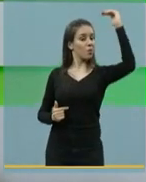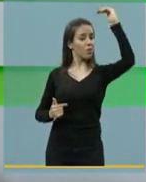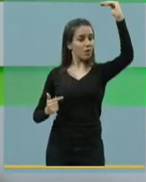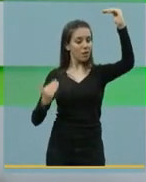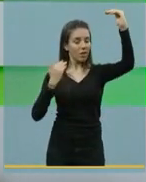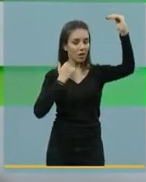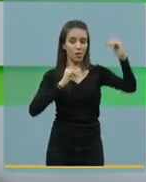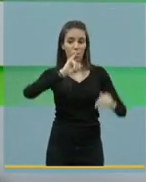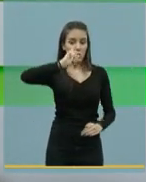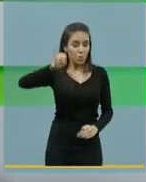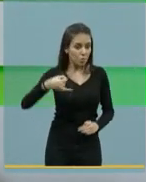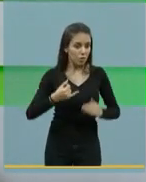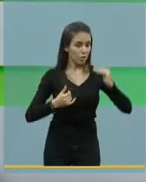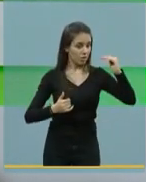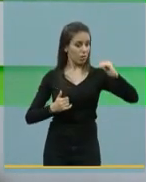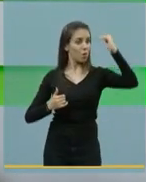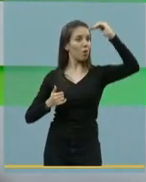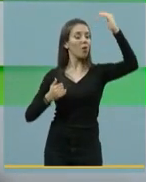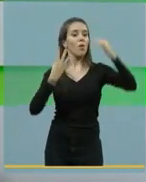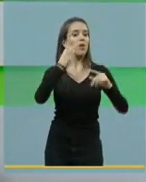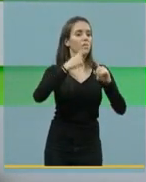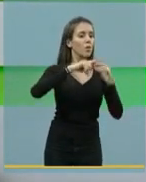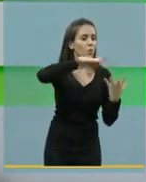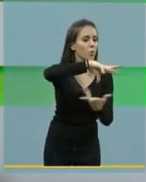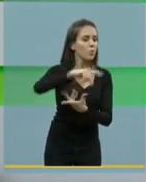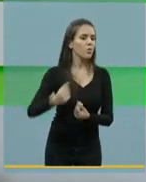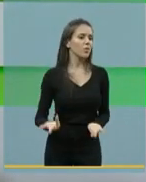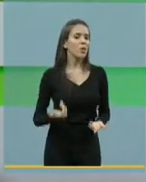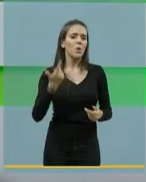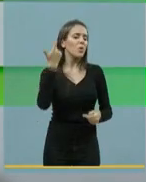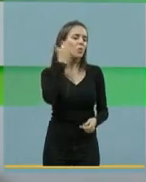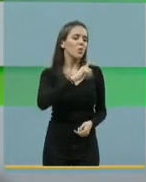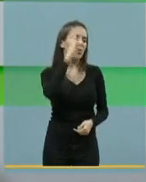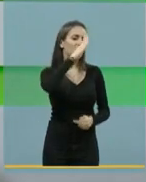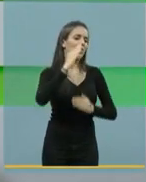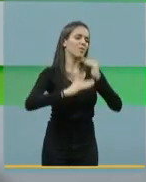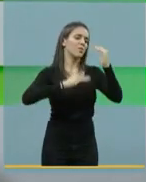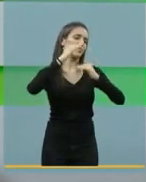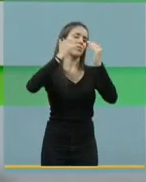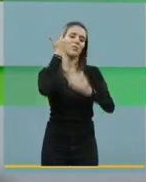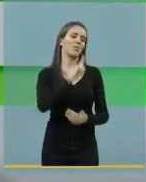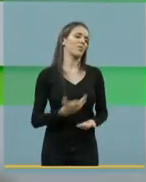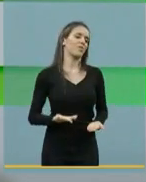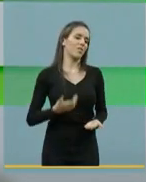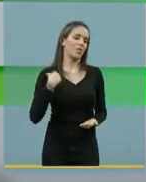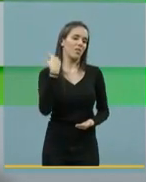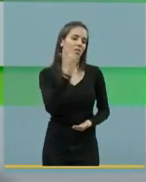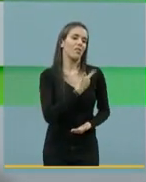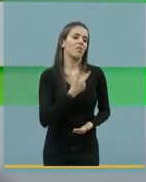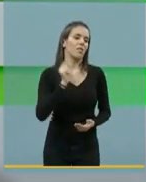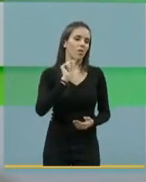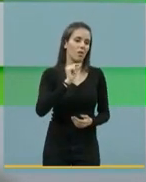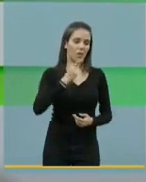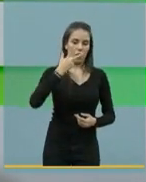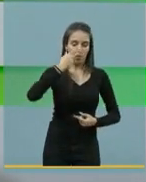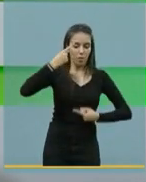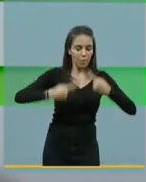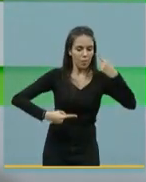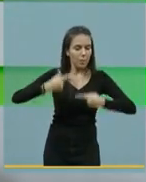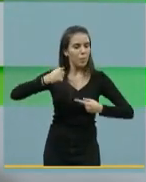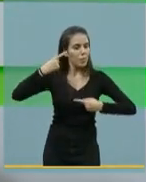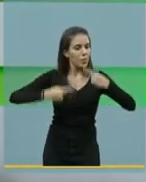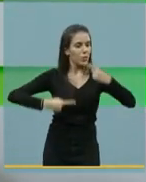quatro vezes a média mundial por isso não cresce nós defendemos uma agenda de competitividade